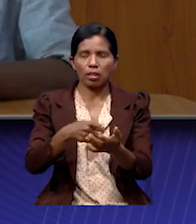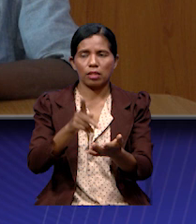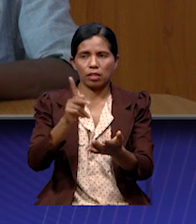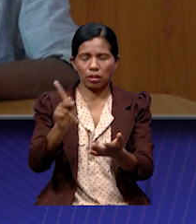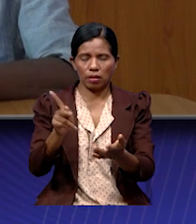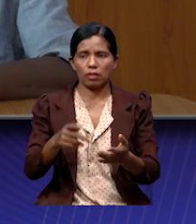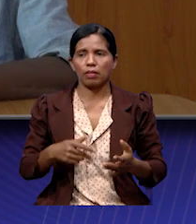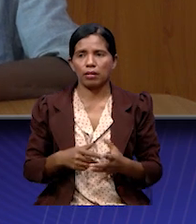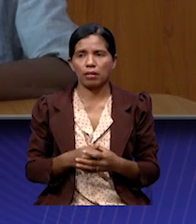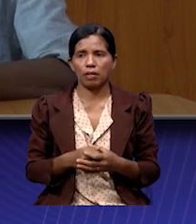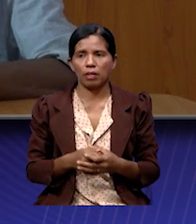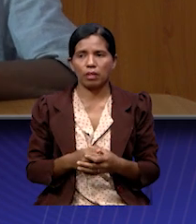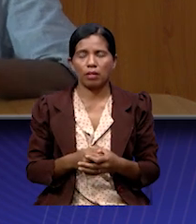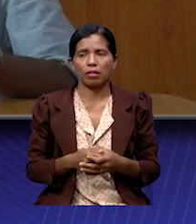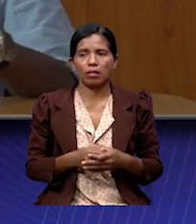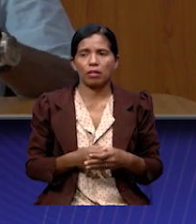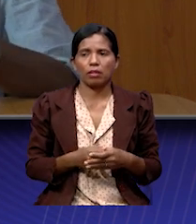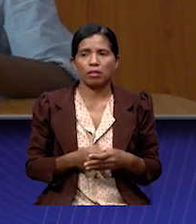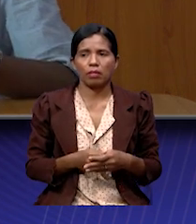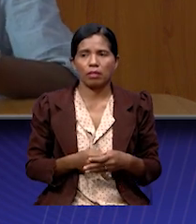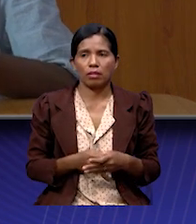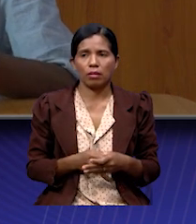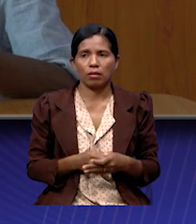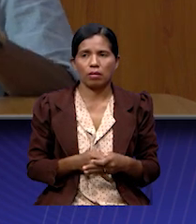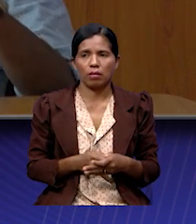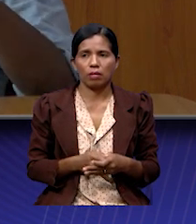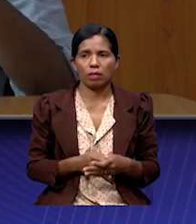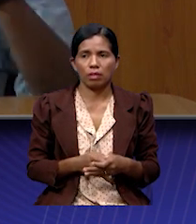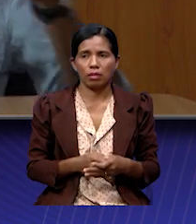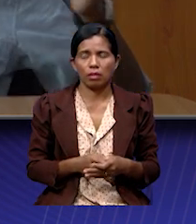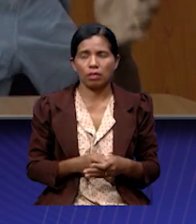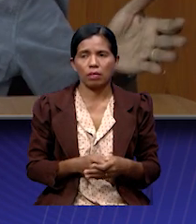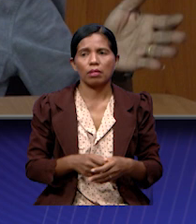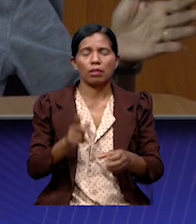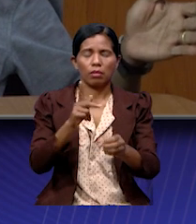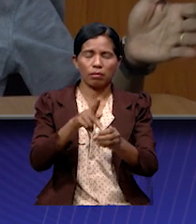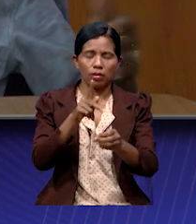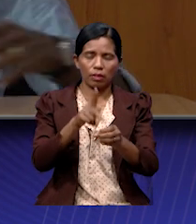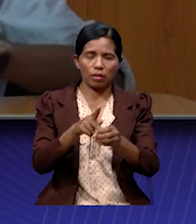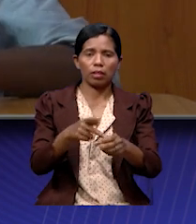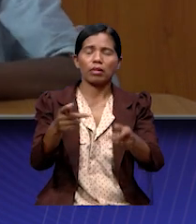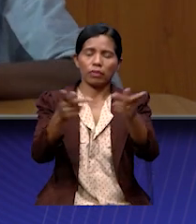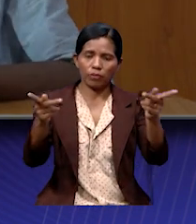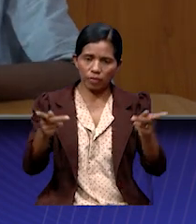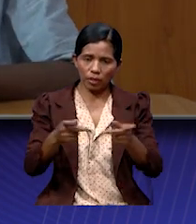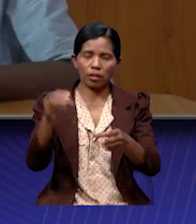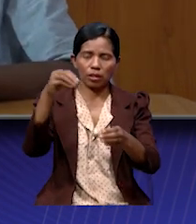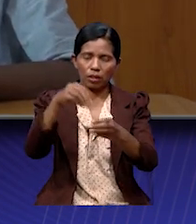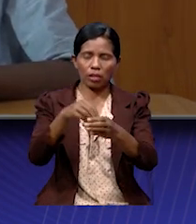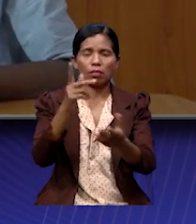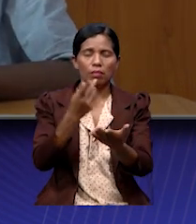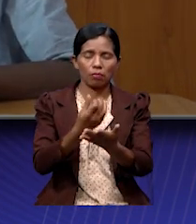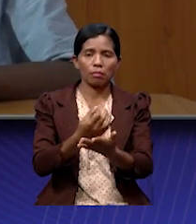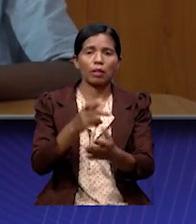ba atirari petróleo união ba ita nia armazenamento no bane custo serne